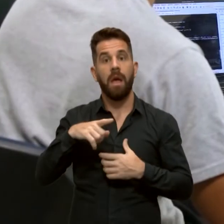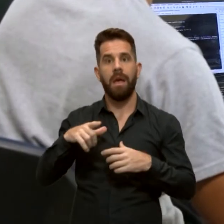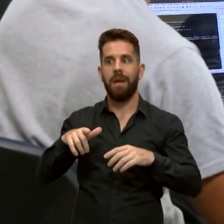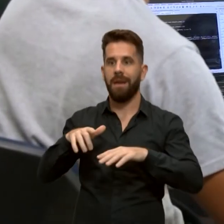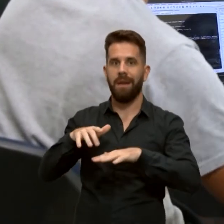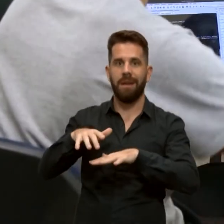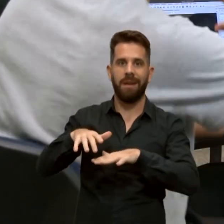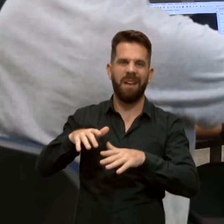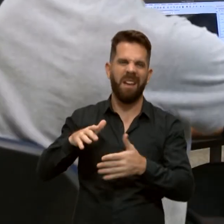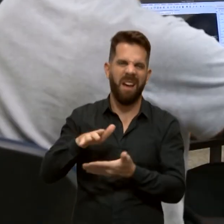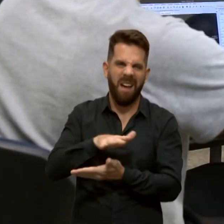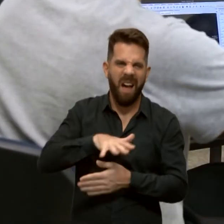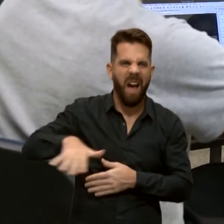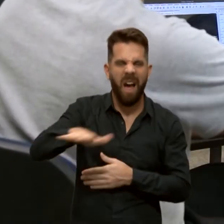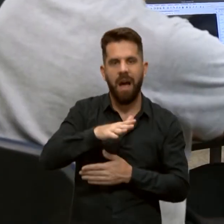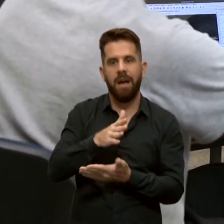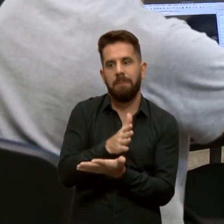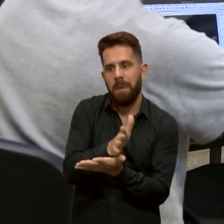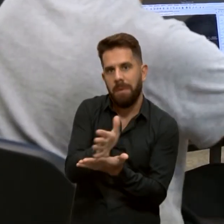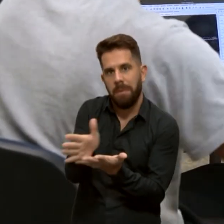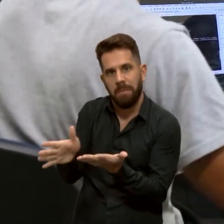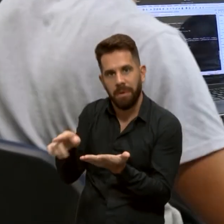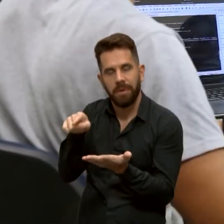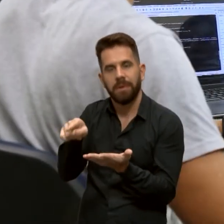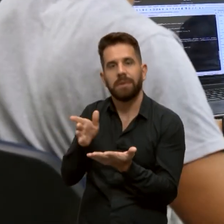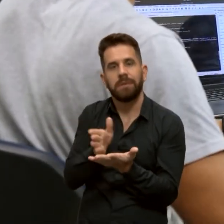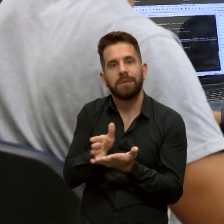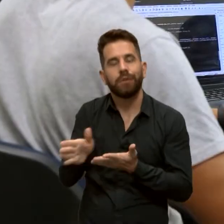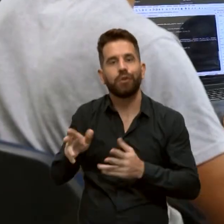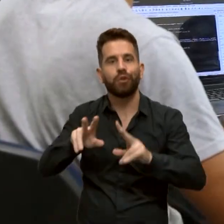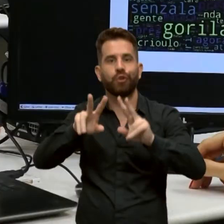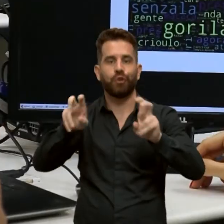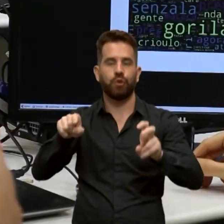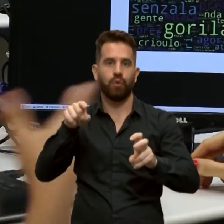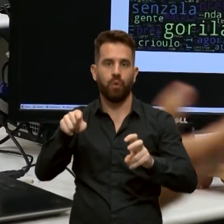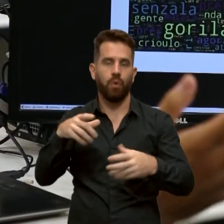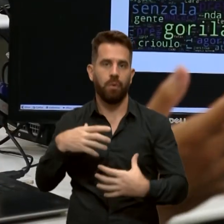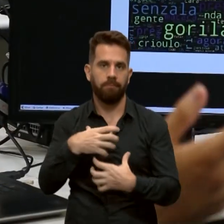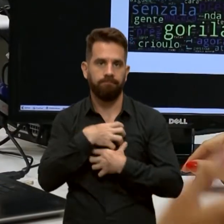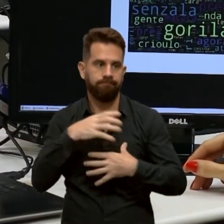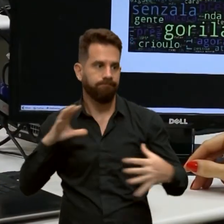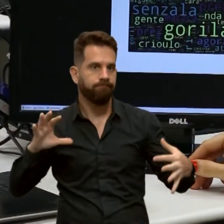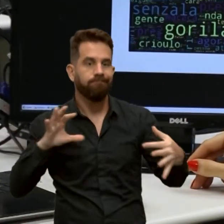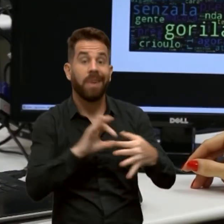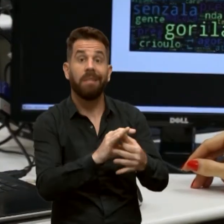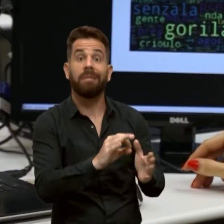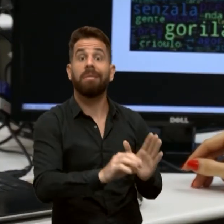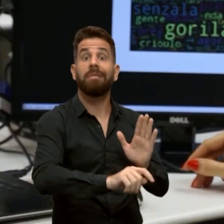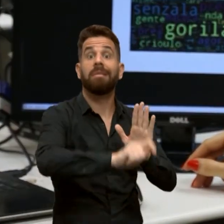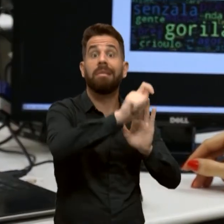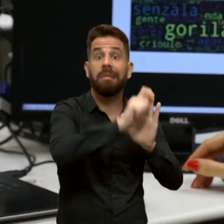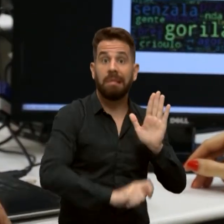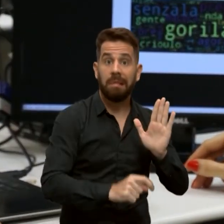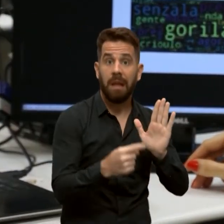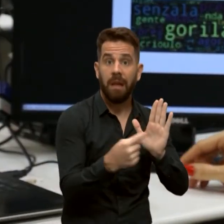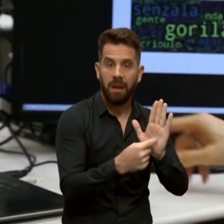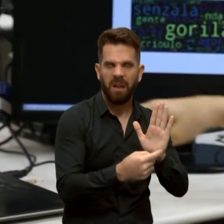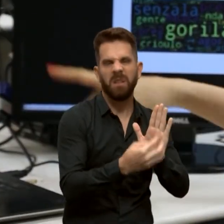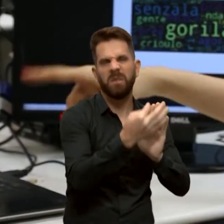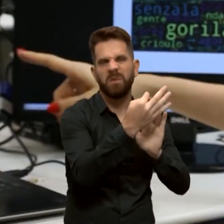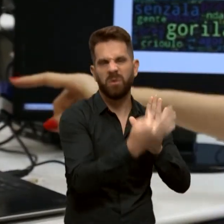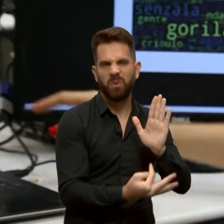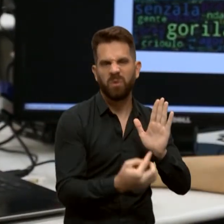gente trabalha a automação da extração de sentimento em textos. O sistema, usando inteligência artificial,